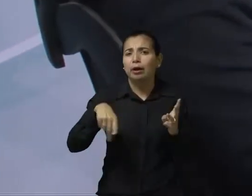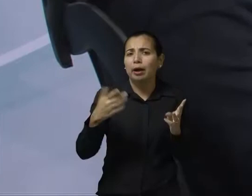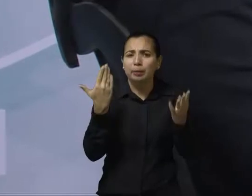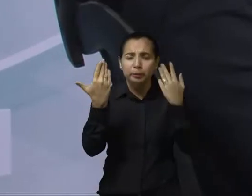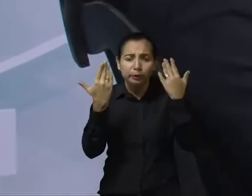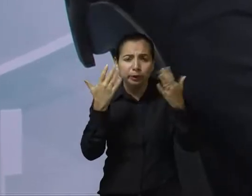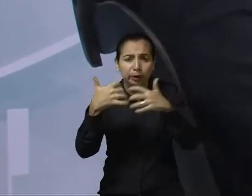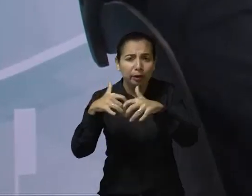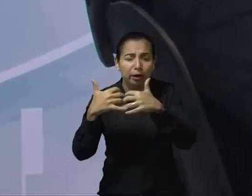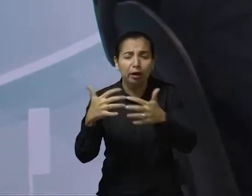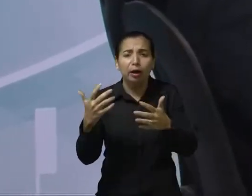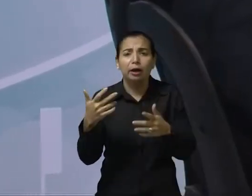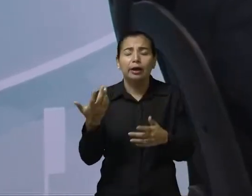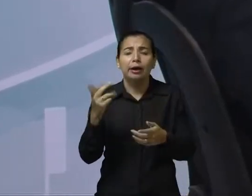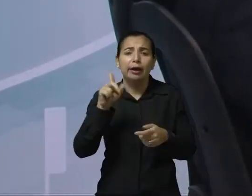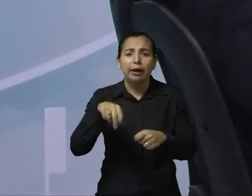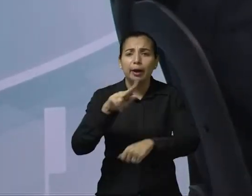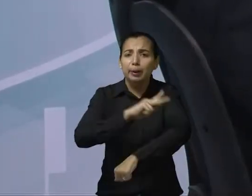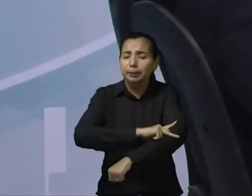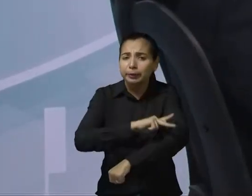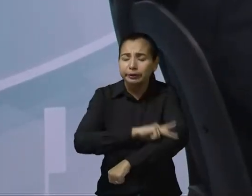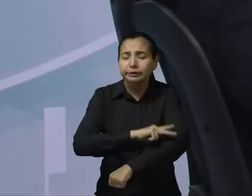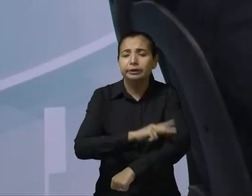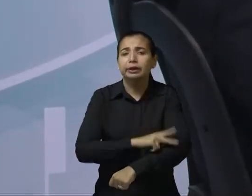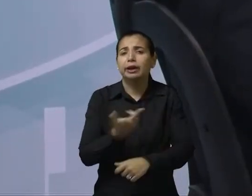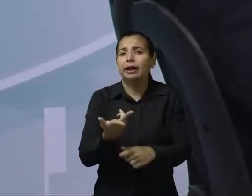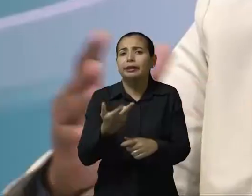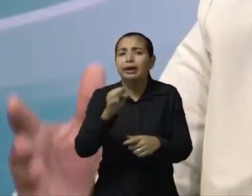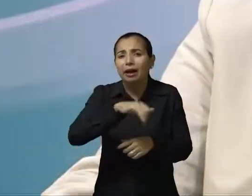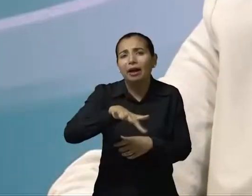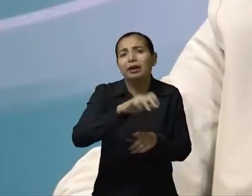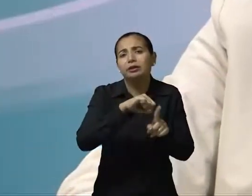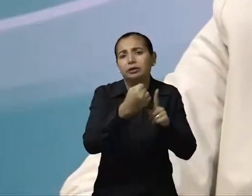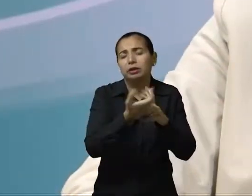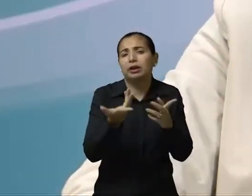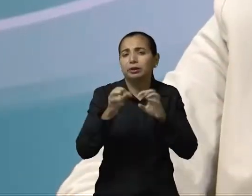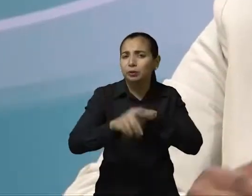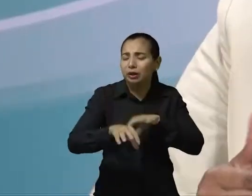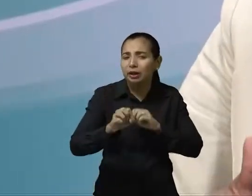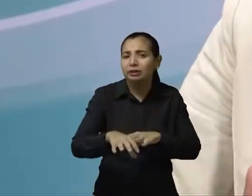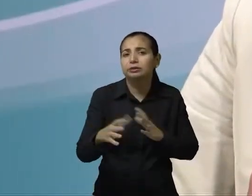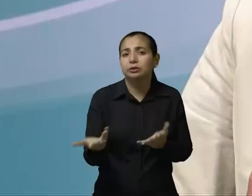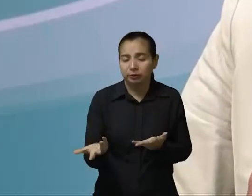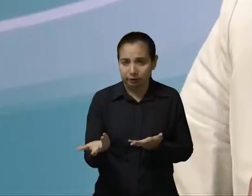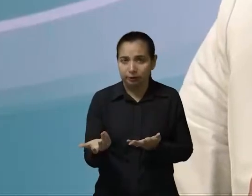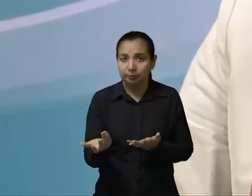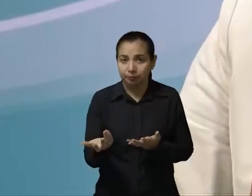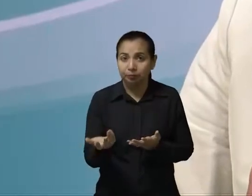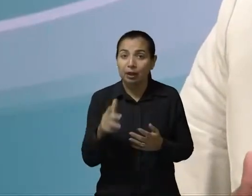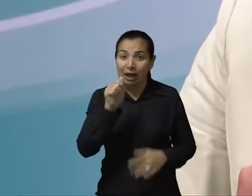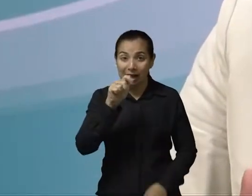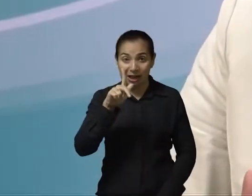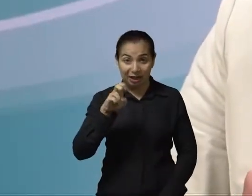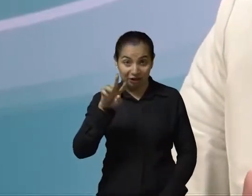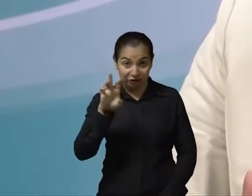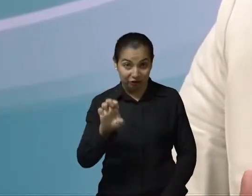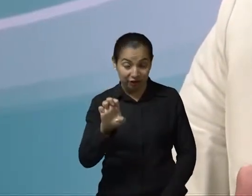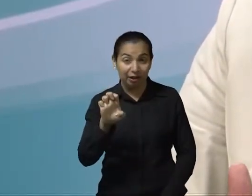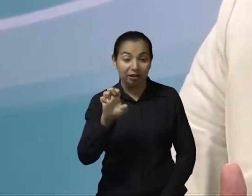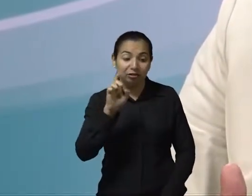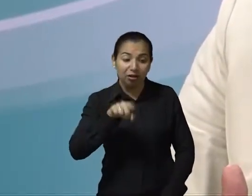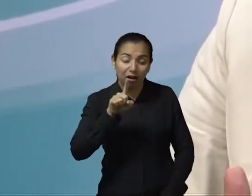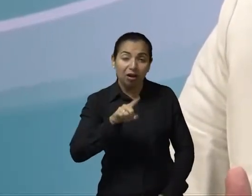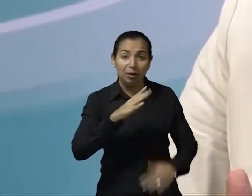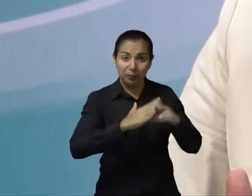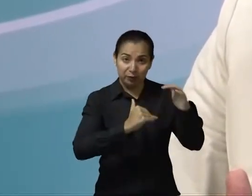os especialistas das áreas psicossociais, educacionais. O agente de segurança está lá para